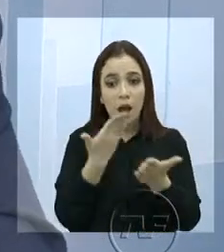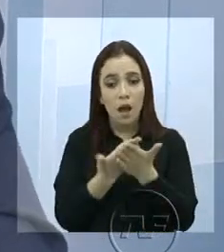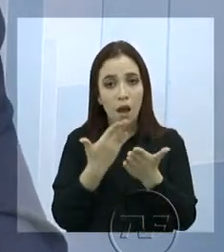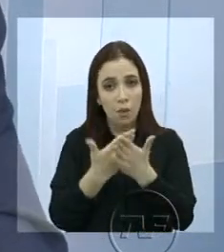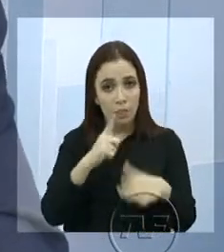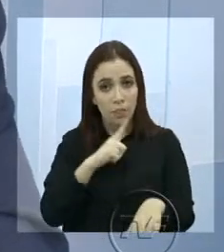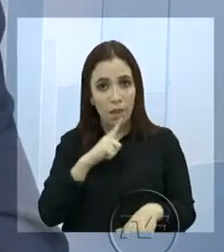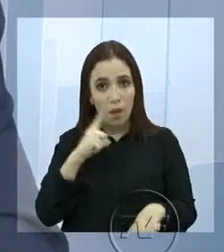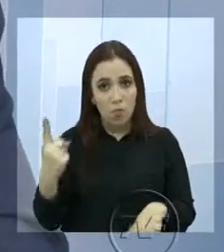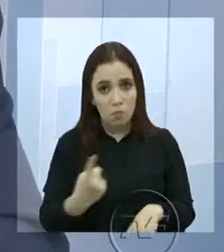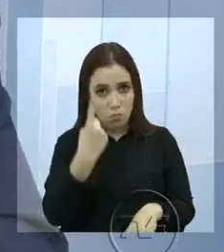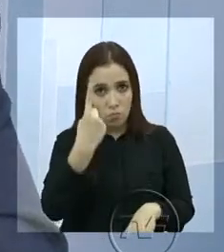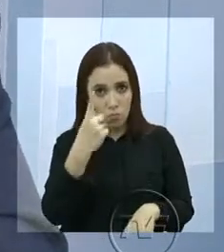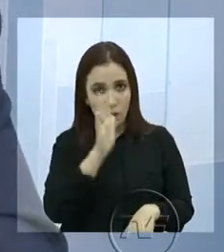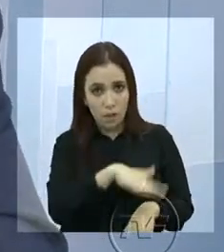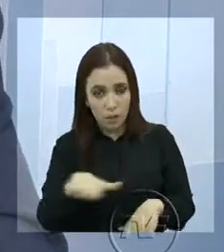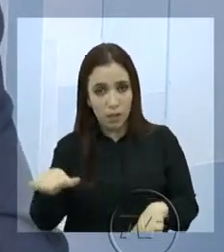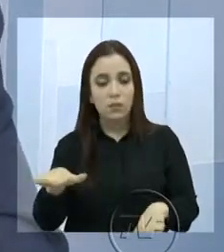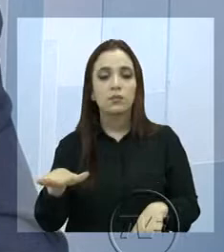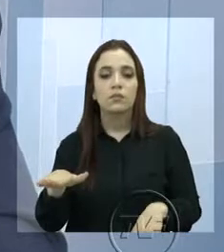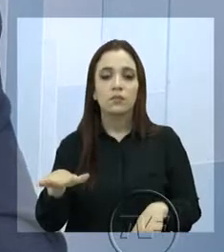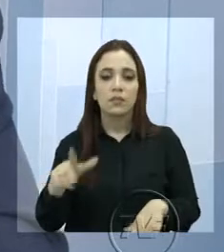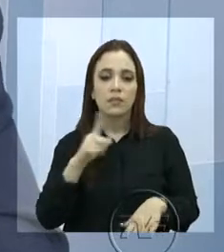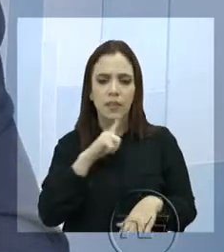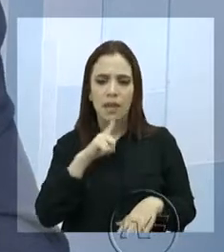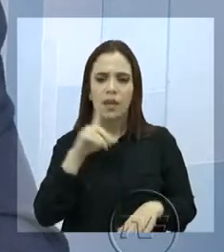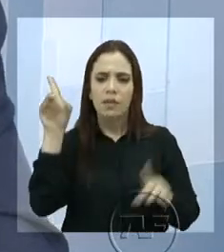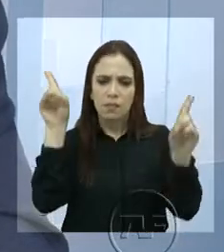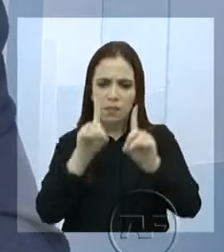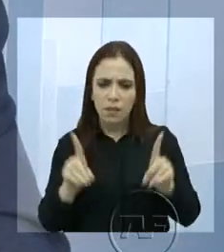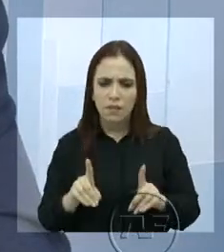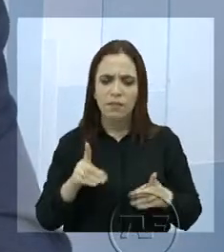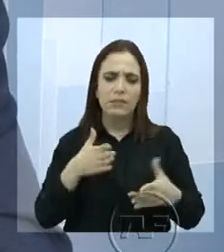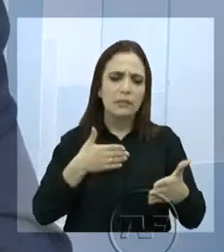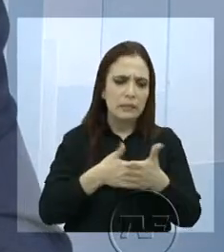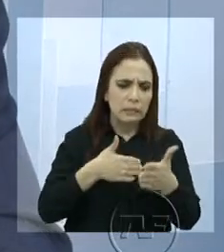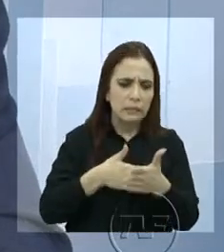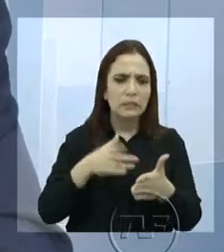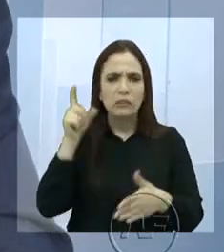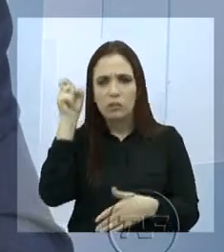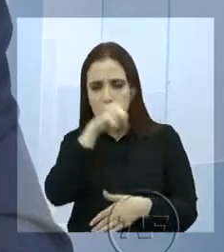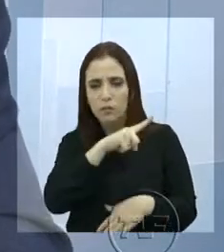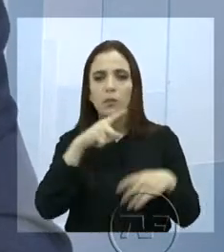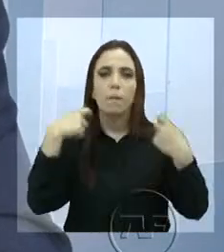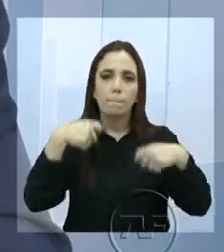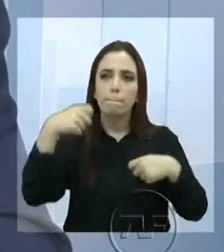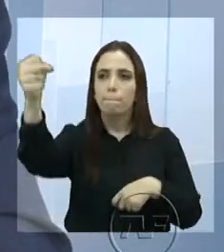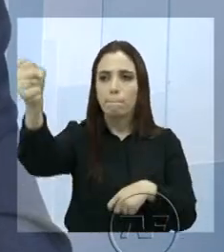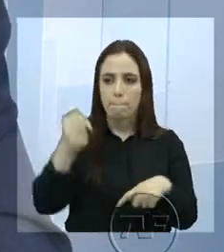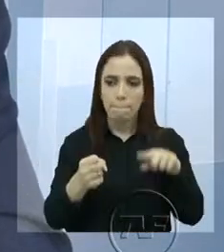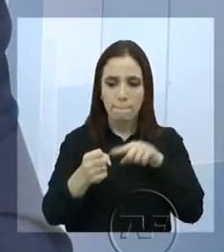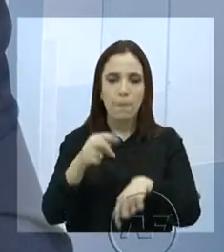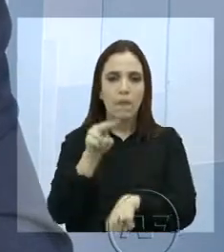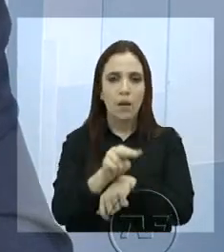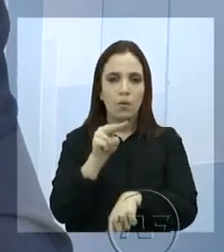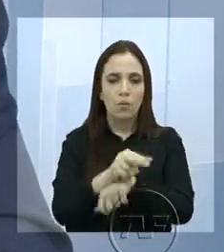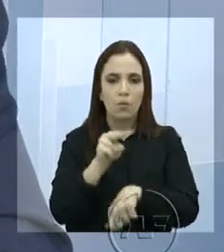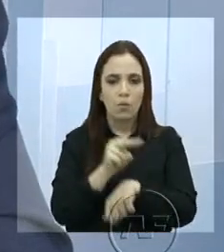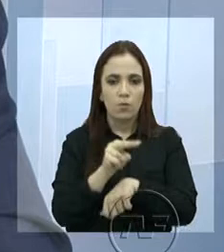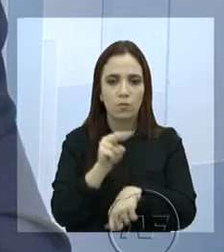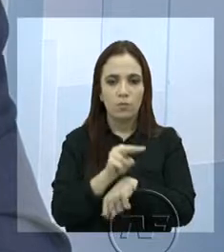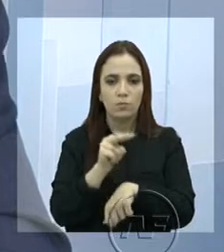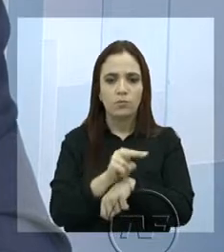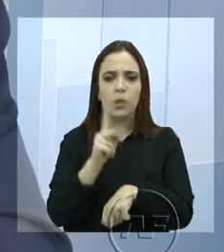uma criança que tenha qualquer tipo de limitação, de deficiência, nós tenhamos a figura desse cuidador, de